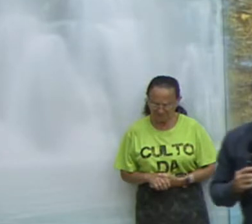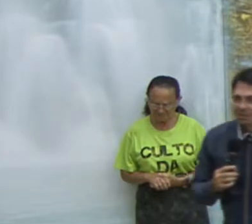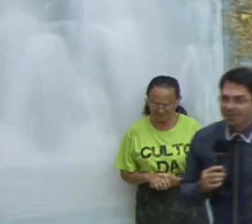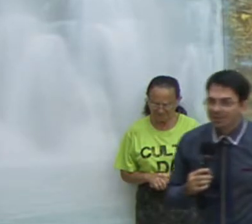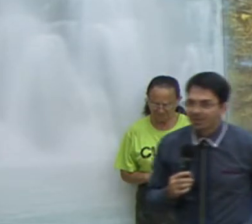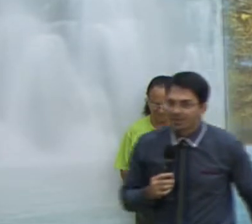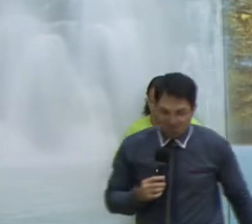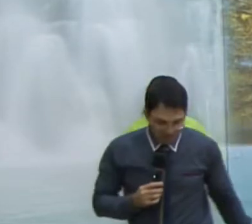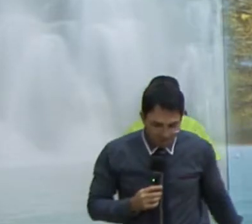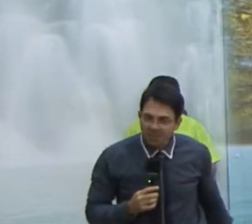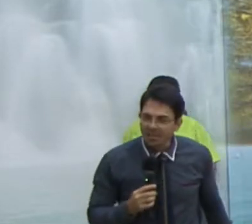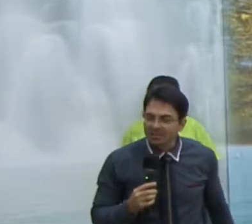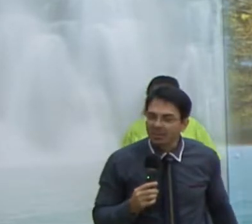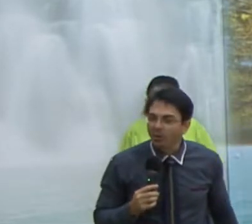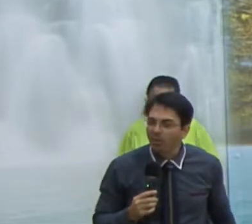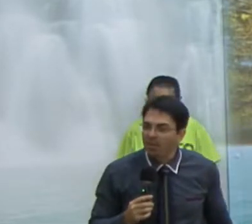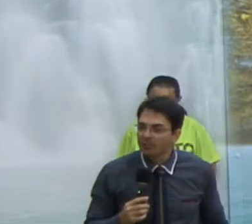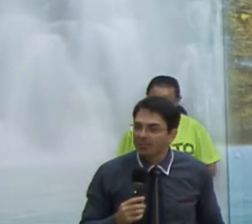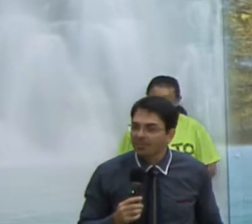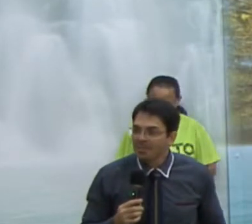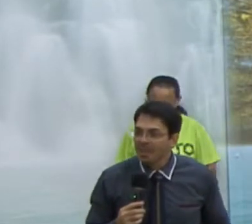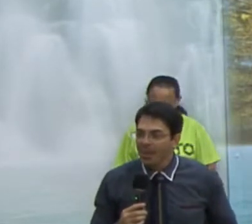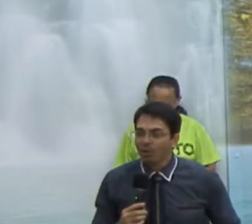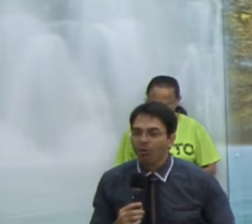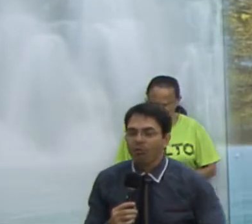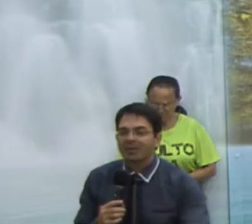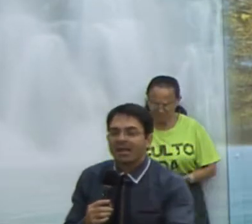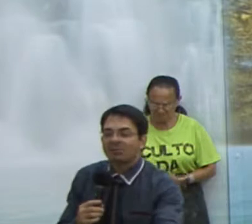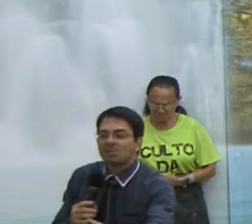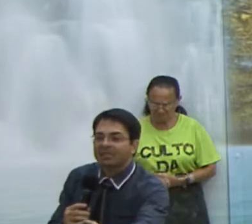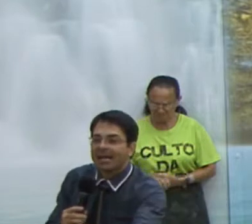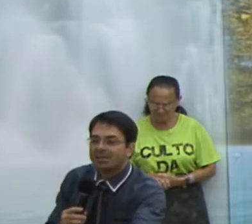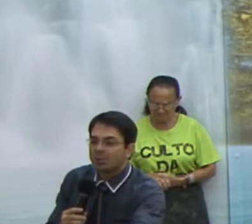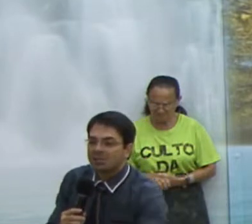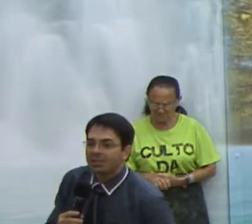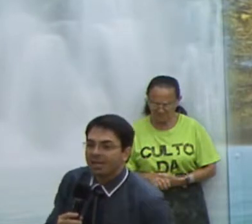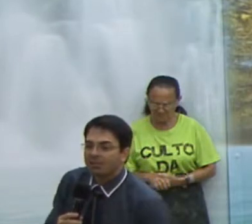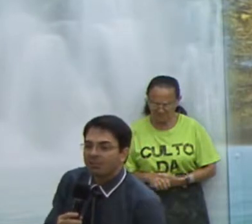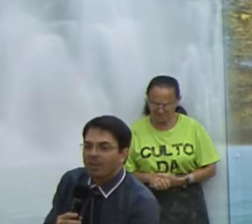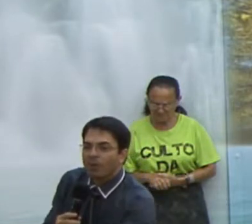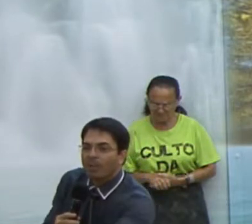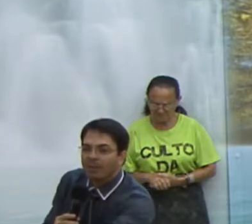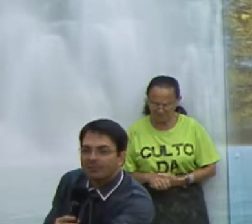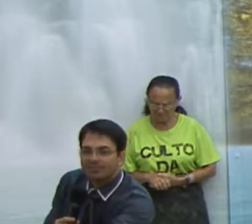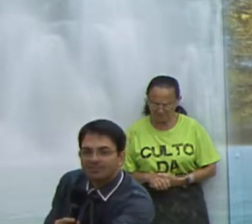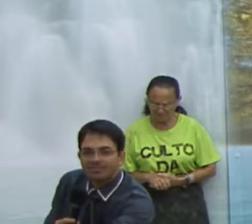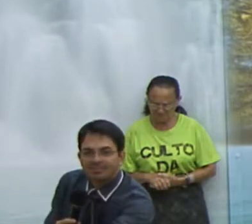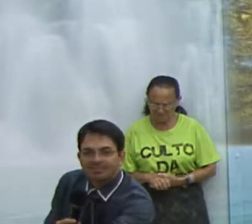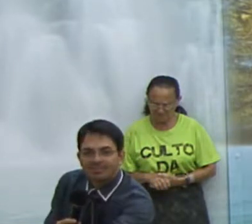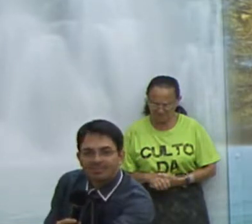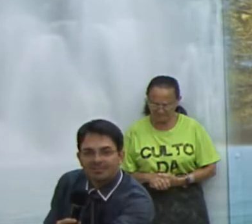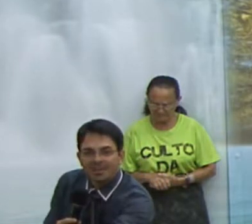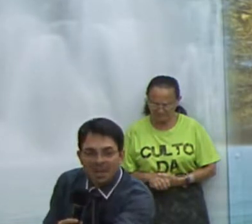Estou andando e os sinais estão me acompanhando. Eu não vou atrás dos sinais, os sinais que me acompanham.